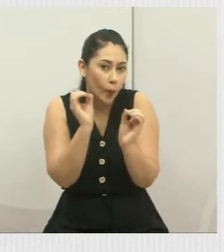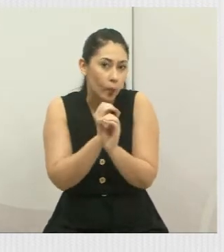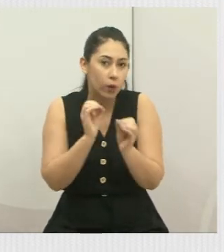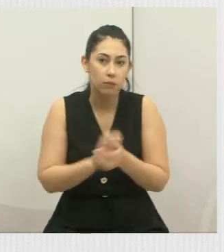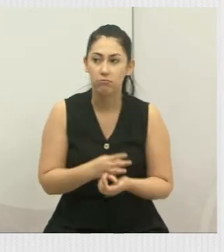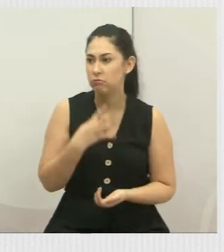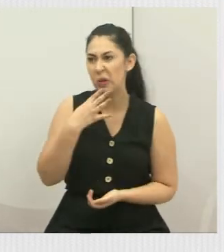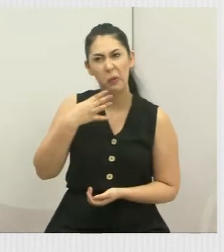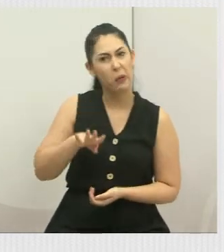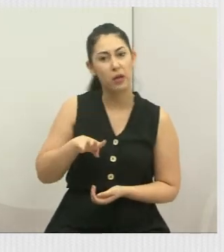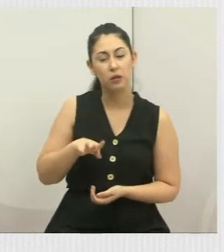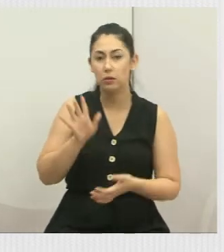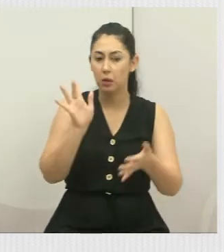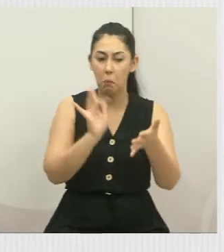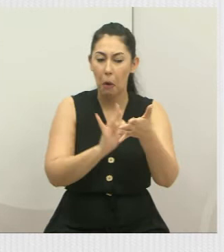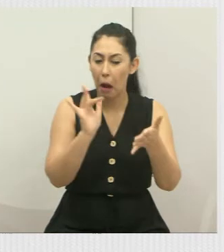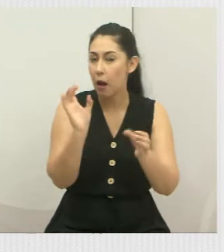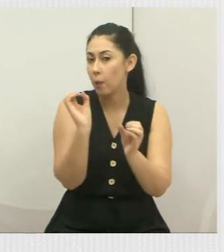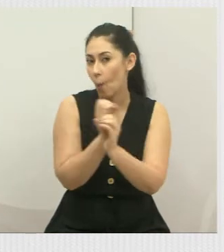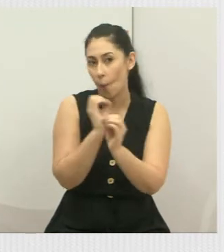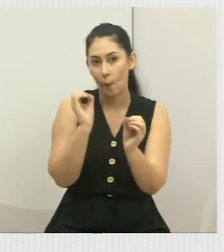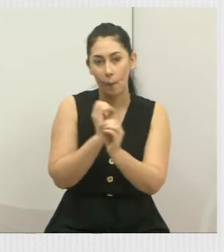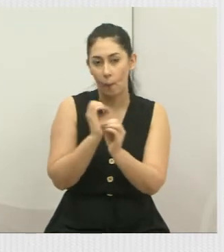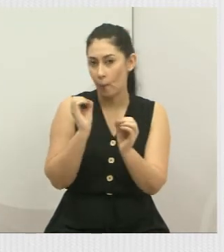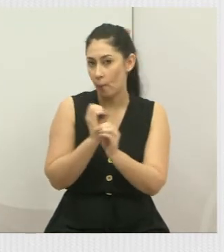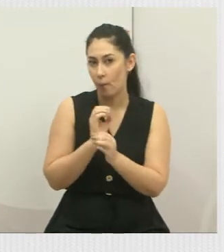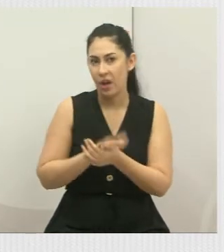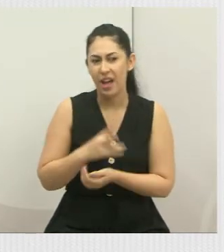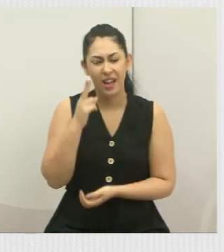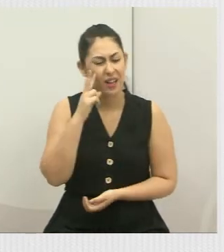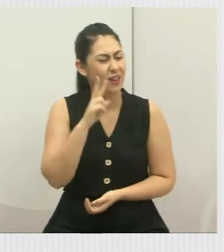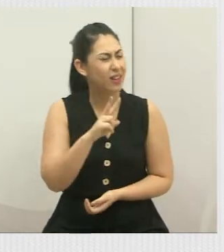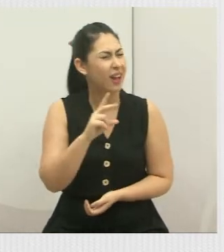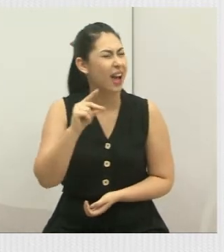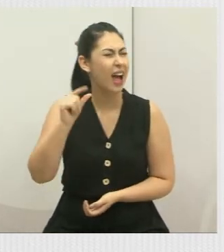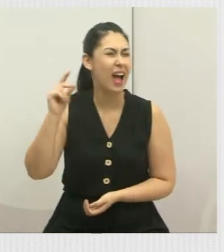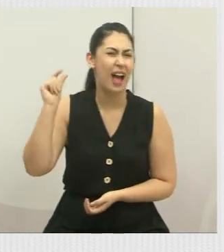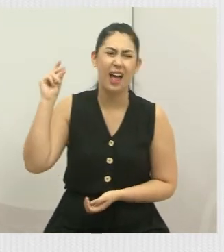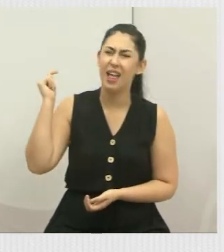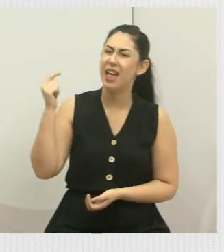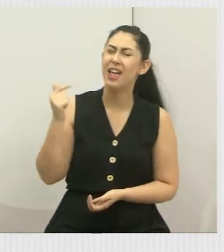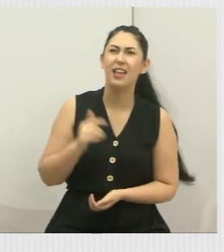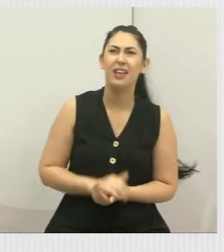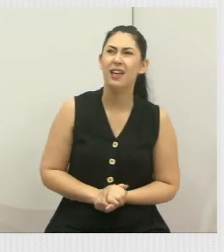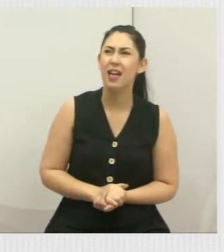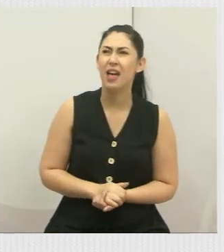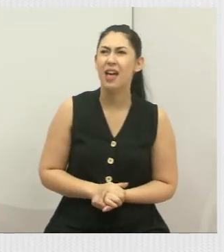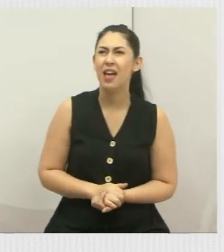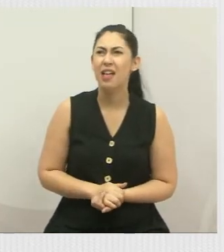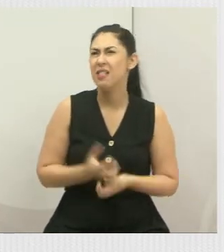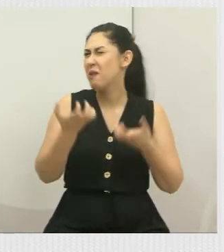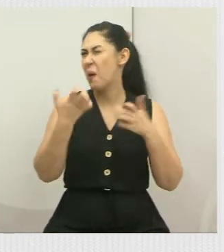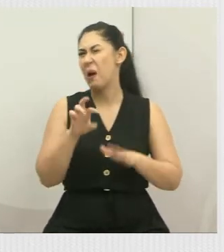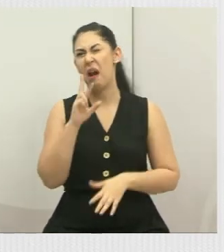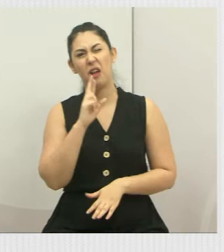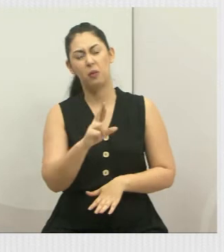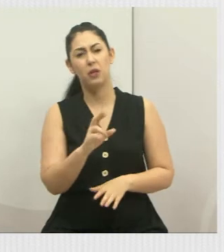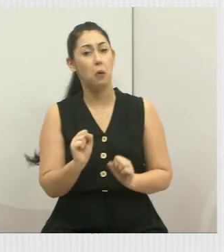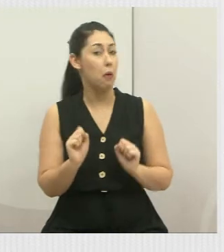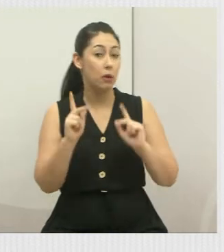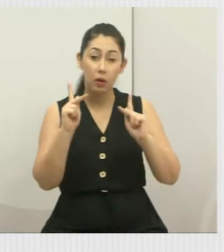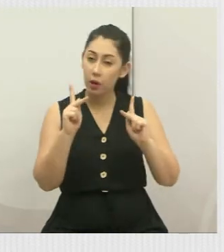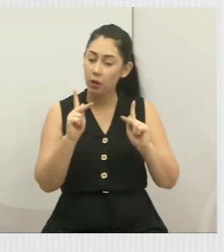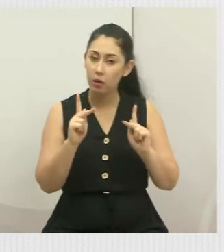não conheço. Desconheço. Passei lá, mas foi há muito tempo. Prefiro não responder. Não responda,